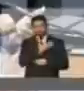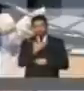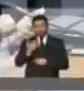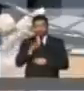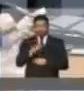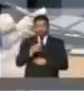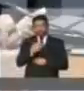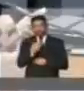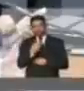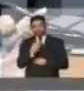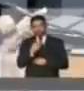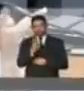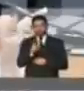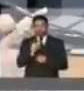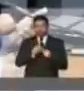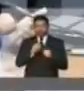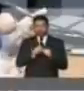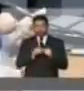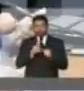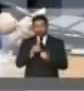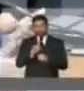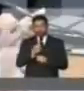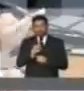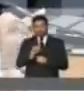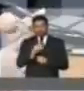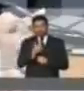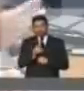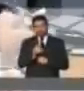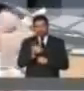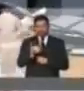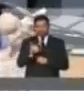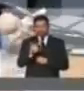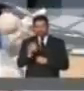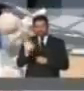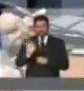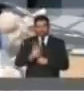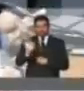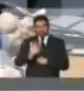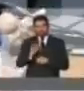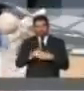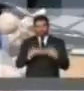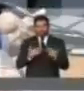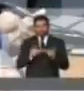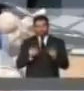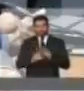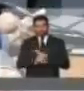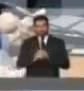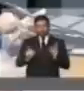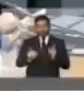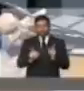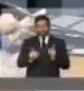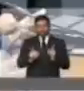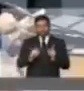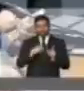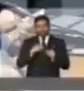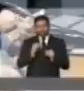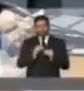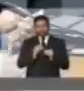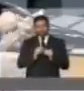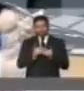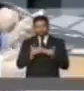entre 3, como já foi feito pelo PSI, 6, 6,5, 7, 7,5, quer dizer, a diferença é